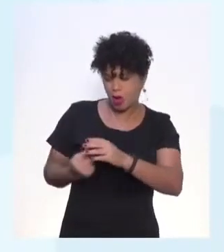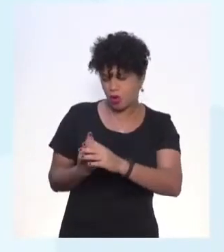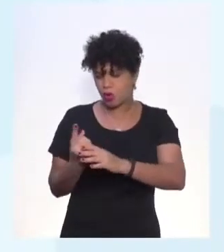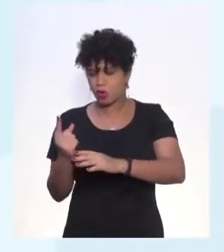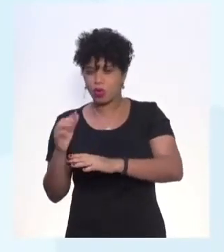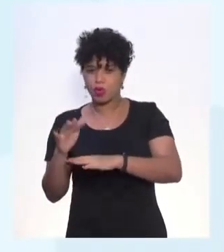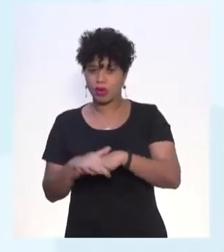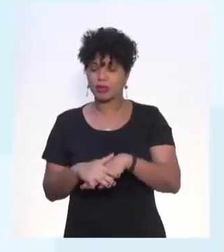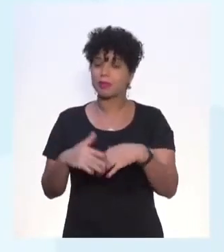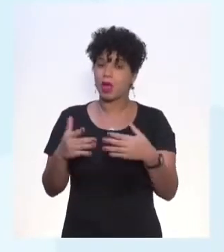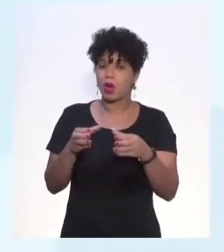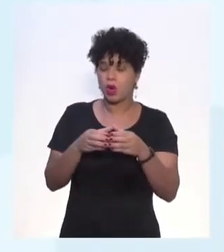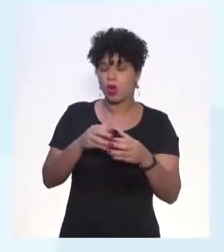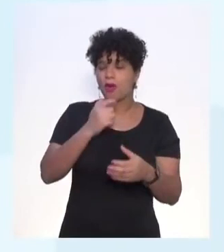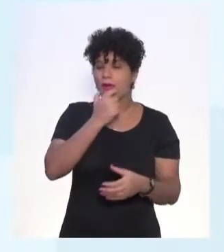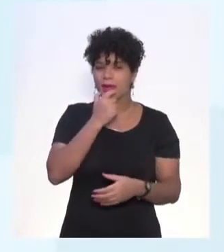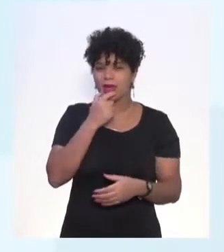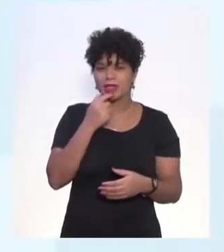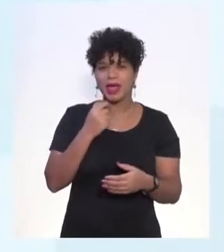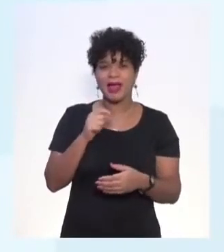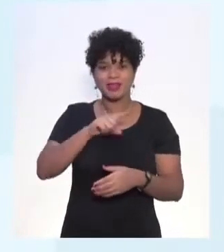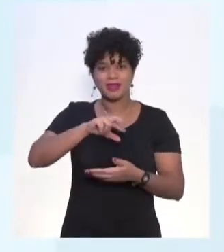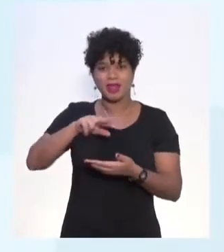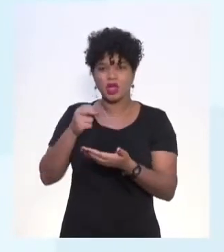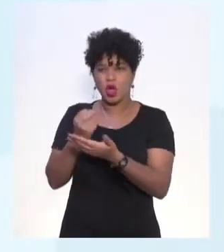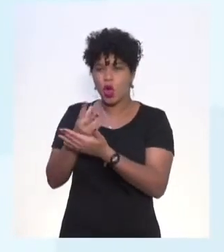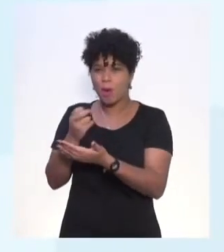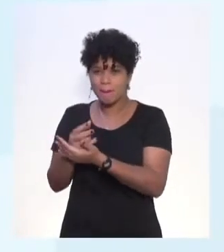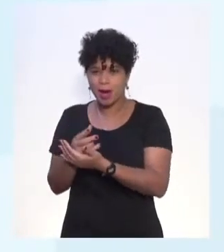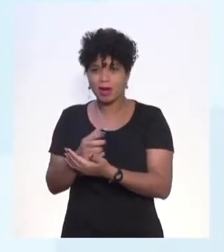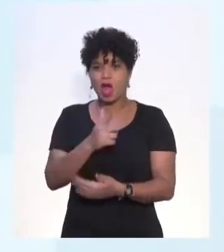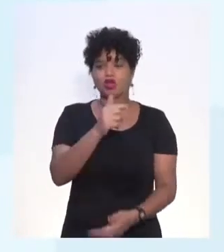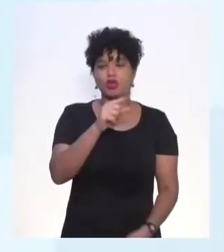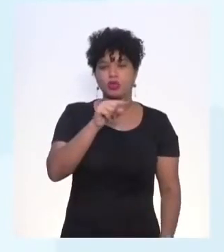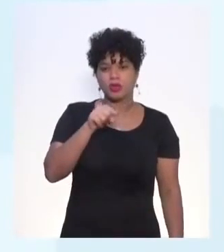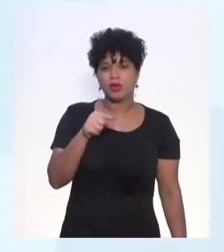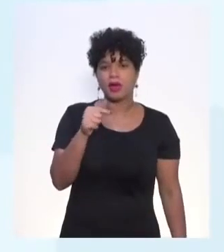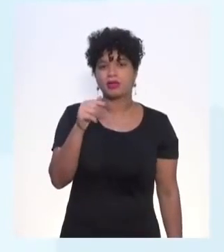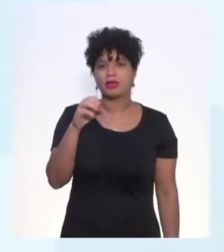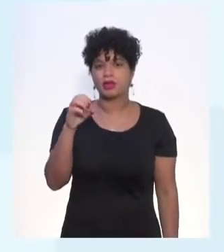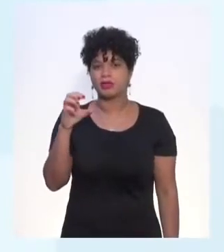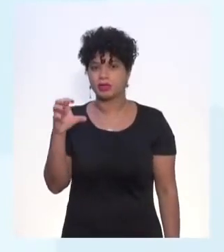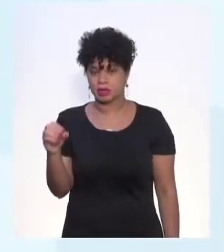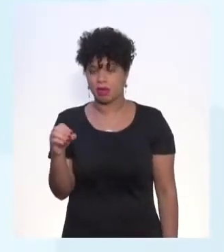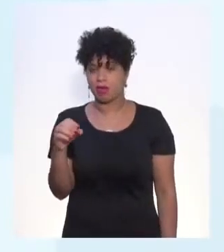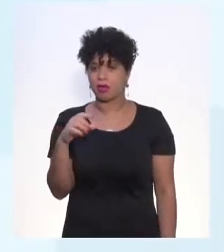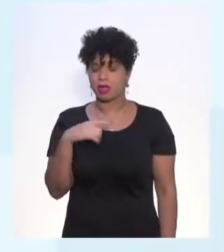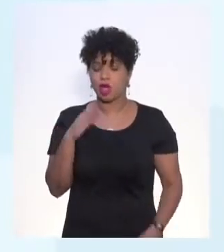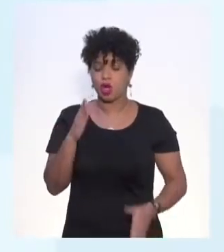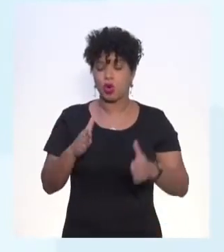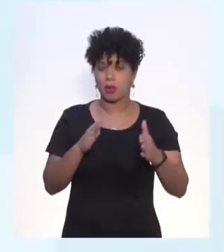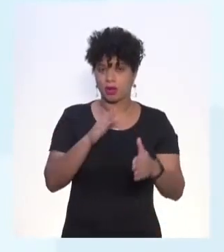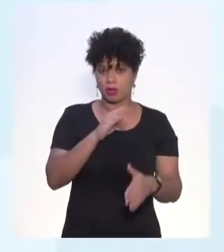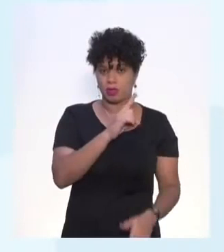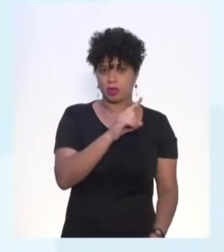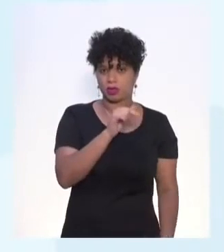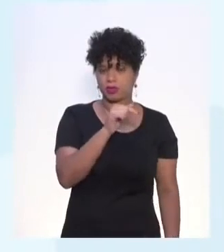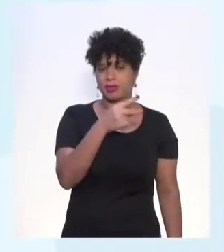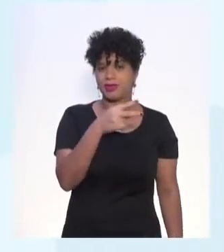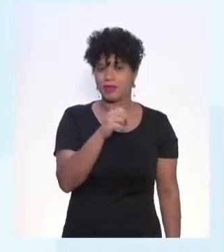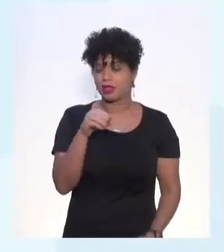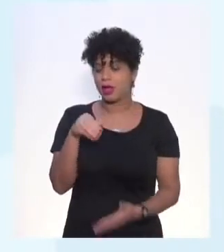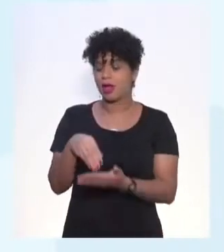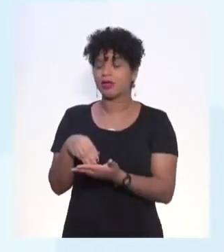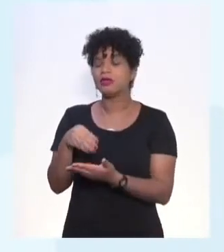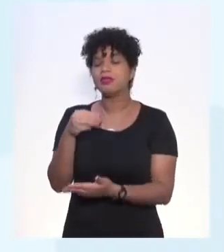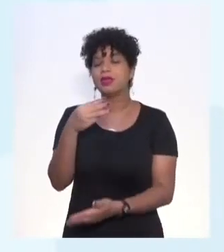toneladas entre 1720 e 360 mil toneladas em 1830, itens que alcançavam bons preços